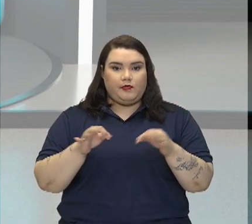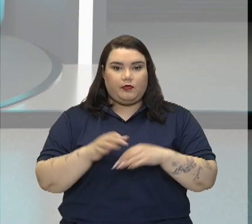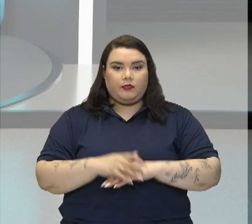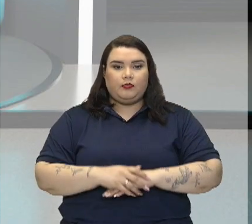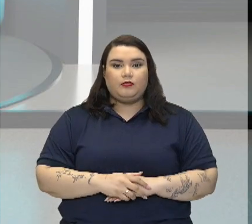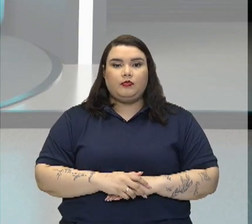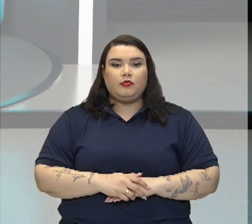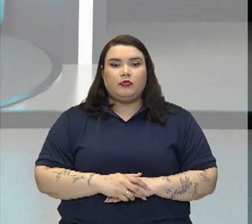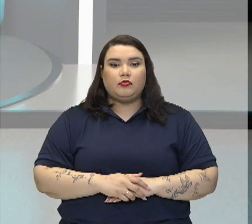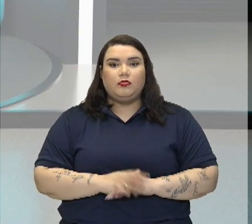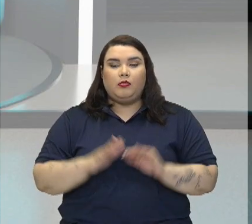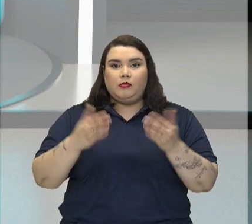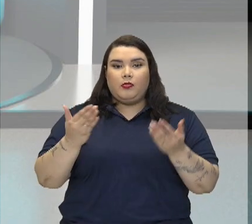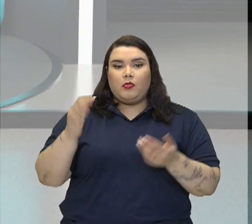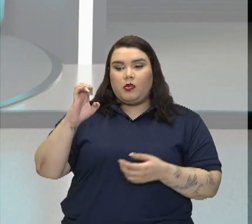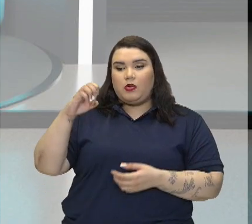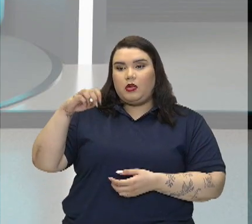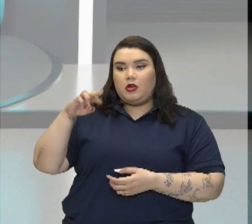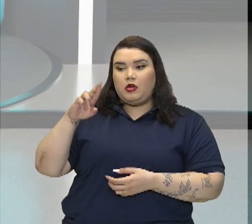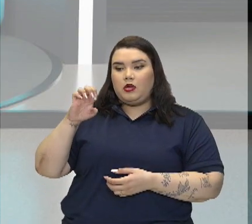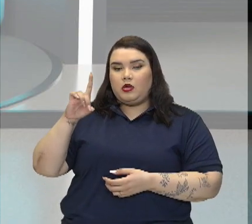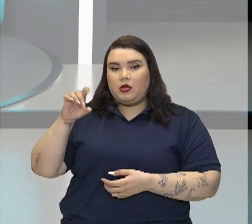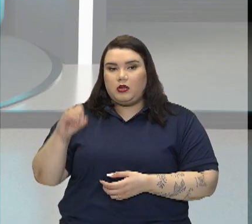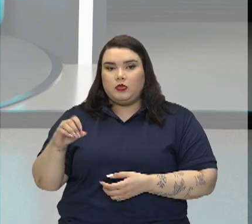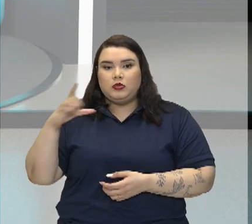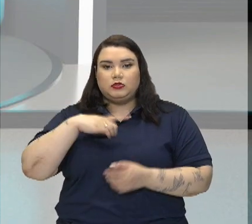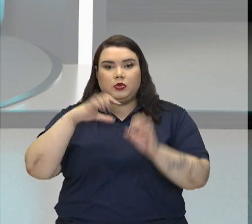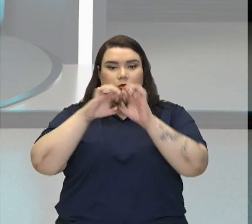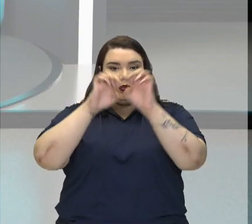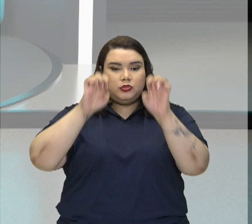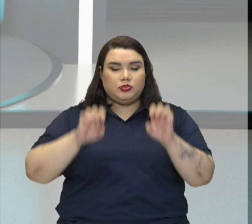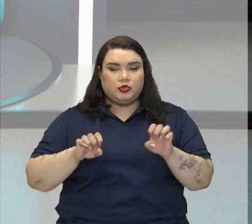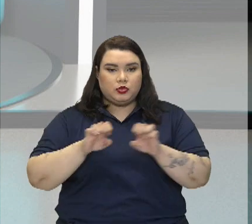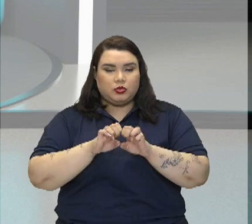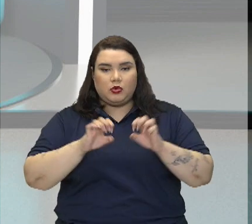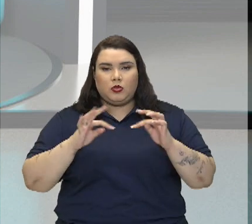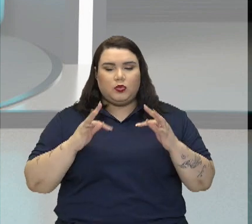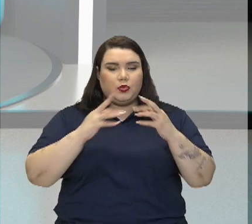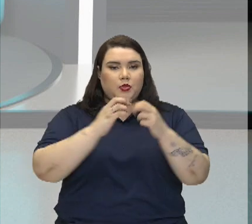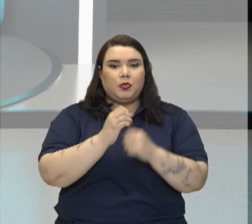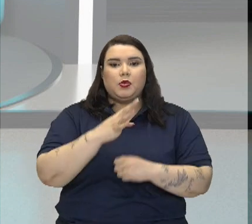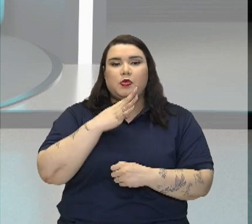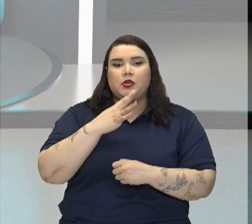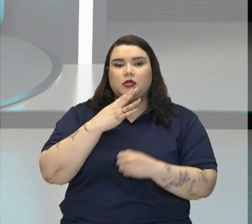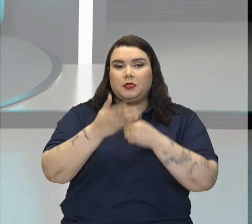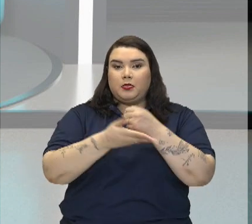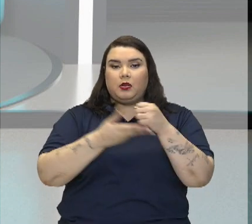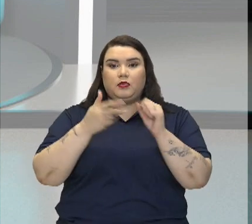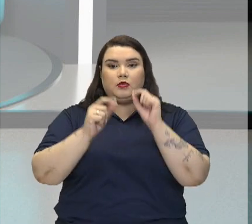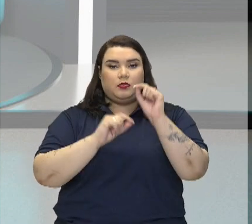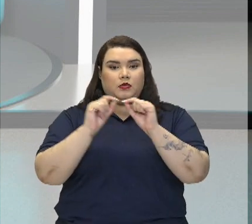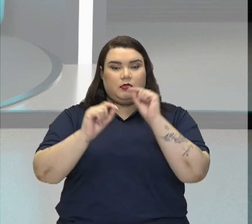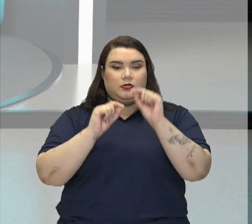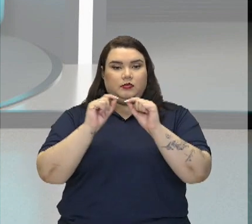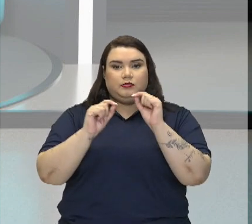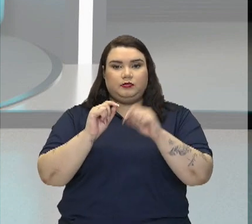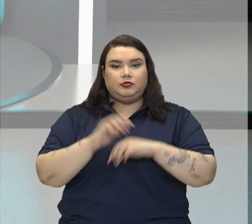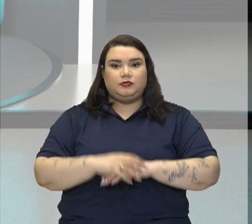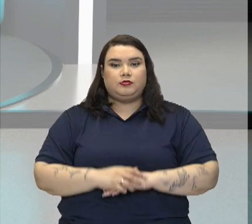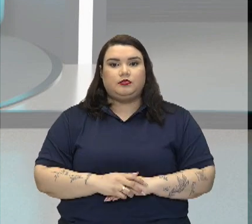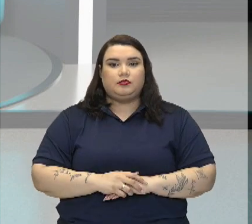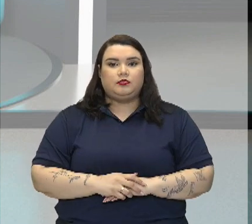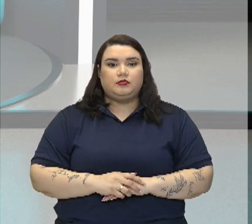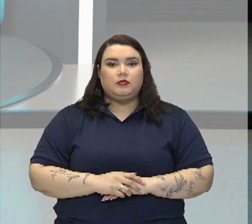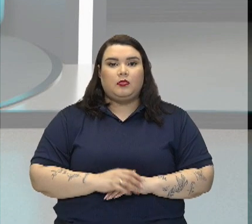a história. O enredo possui uma estrutura padrão, conhecida por, olha aí, apesar